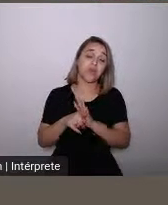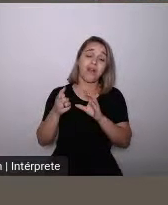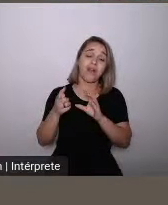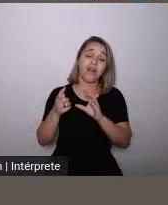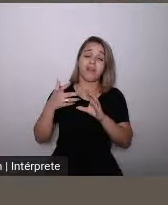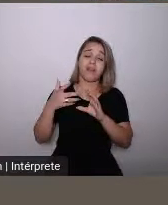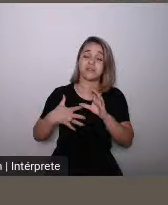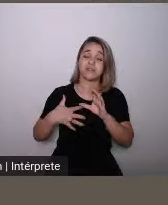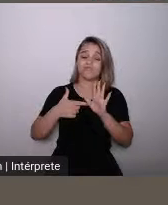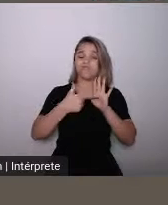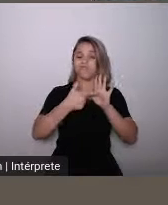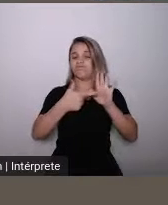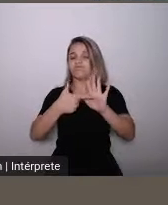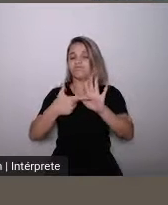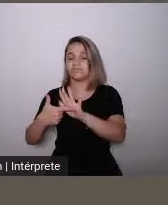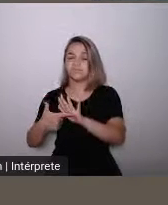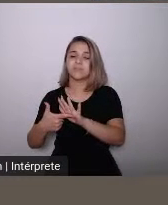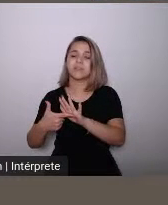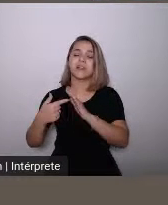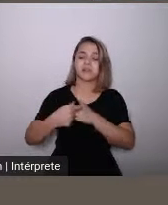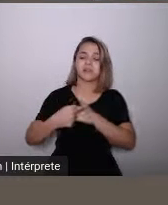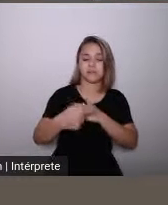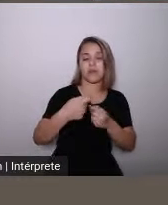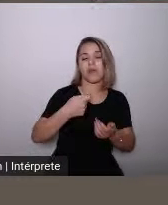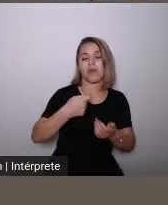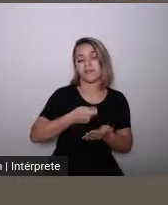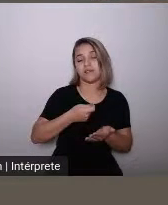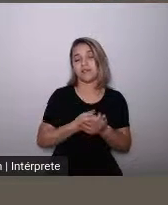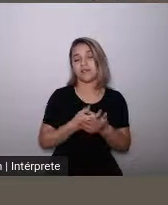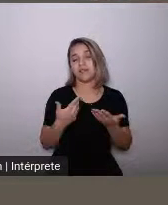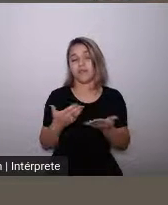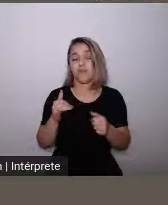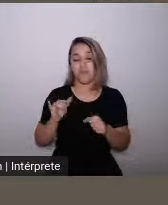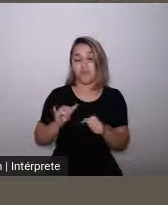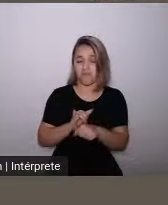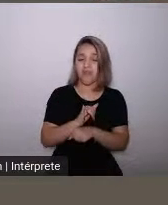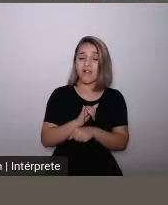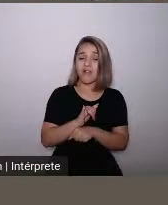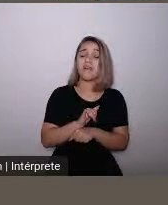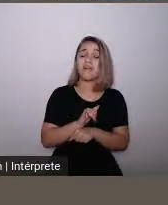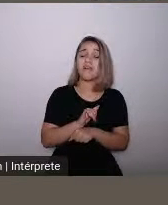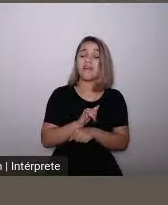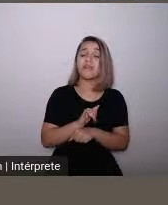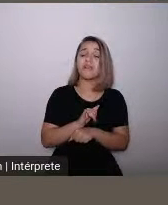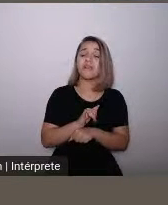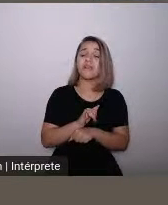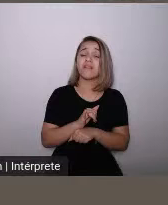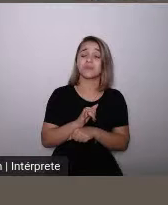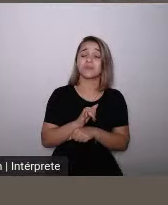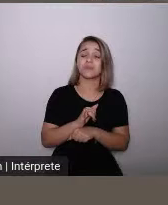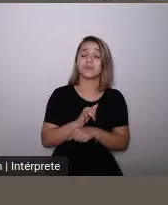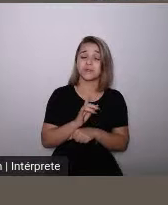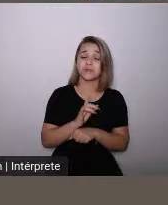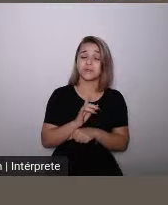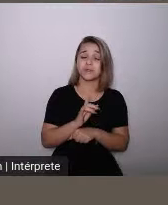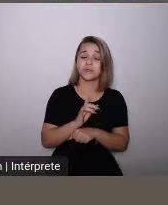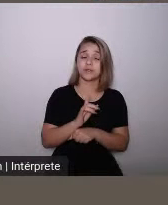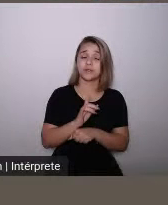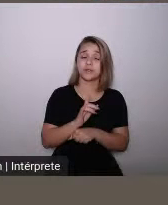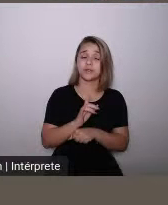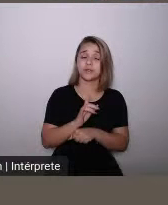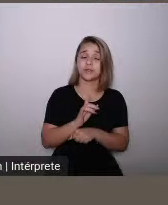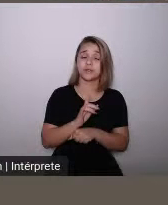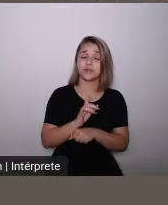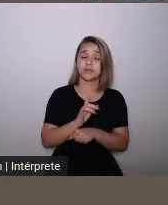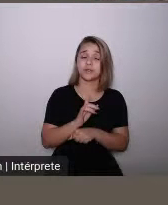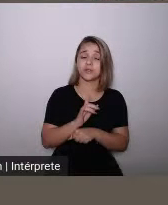exigia. Além desta ausência, esta ausência muito significativa, havia da parte destes modernos um